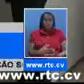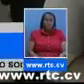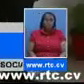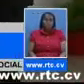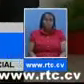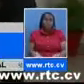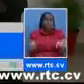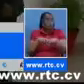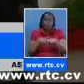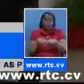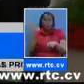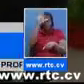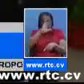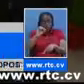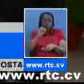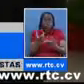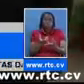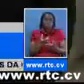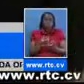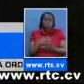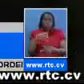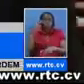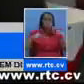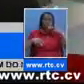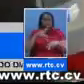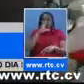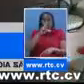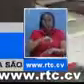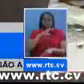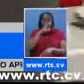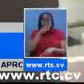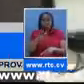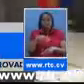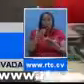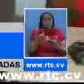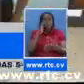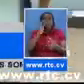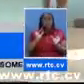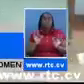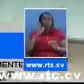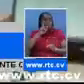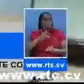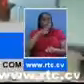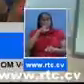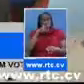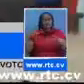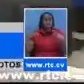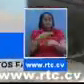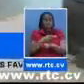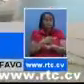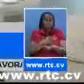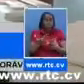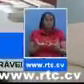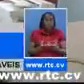Da mesma forma, o Ministro das Finanças dirige-se de modo especial às mulheres, afirmando que a inauguração do Balcão